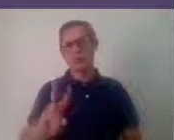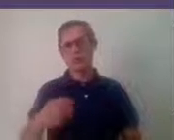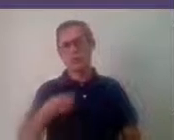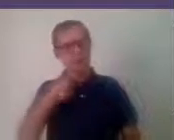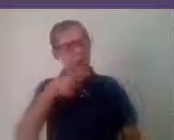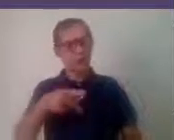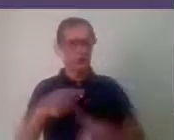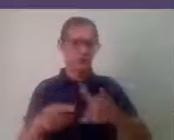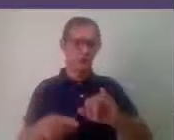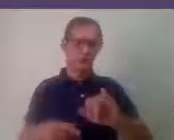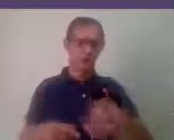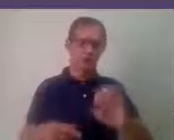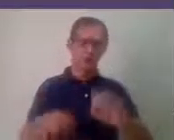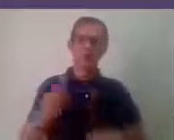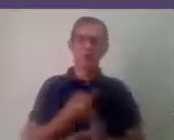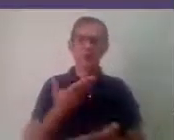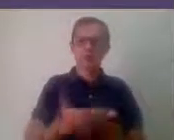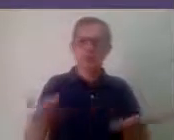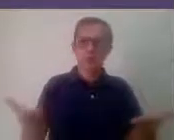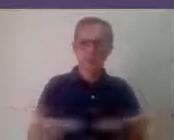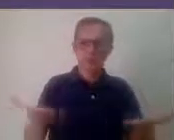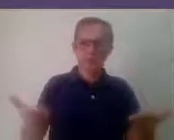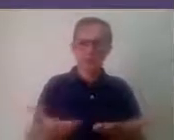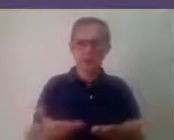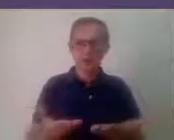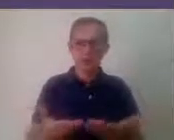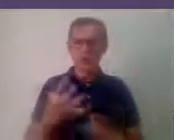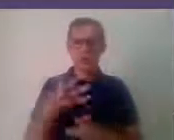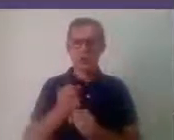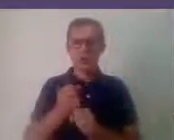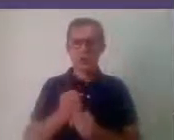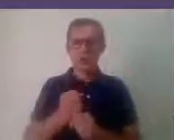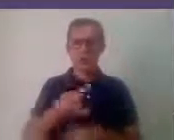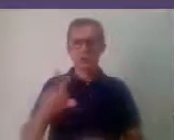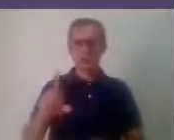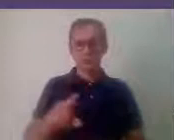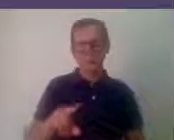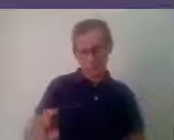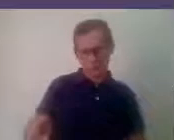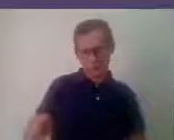professora Daiane e hoje nós vamos falar sobre aplicações das integrais